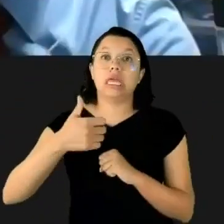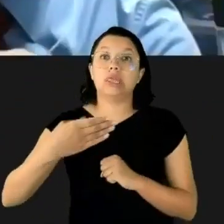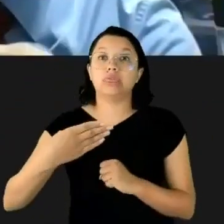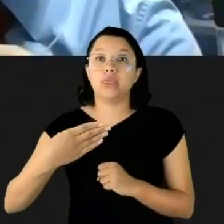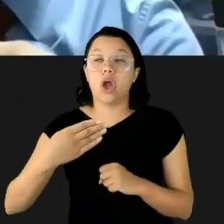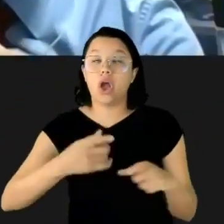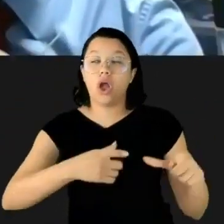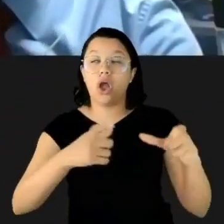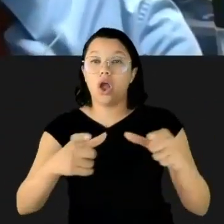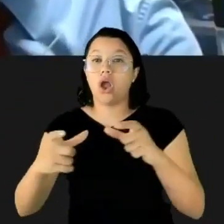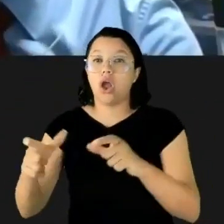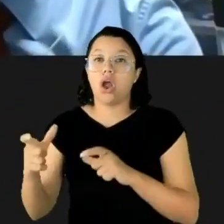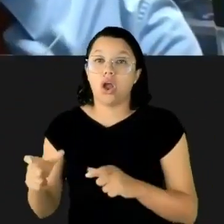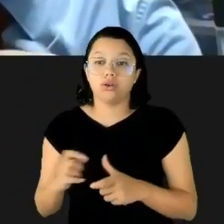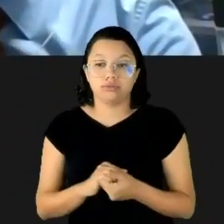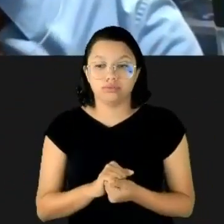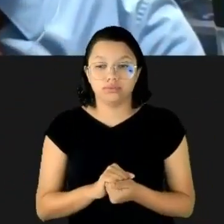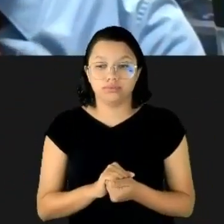unidades